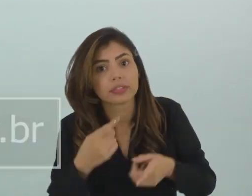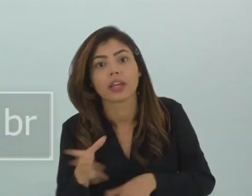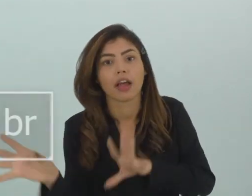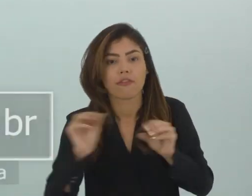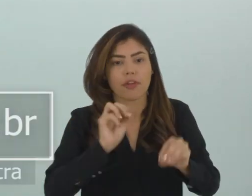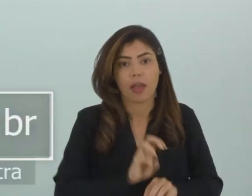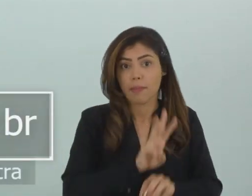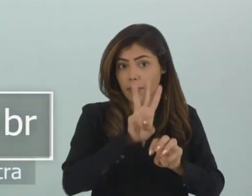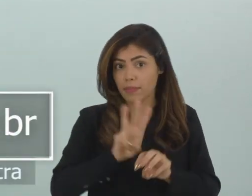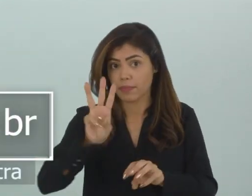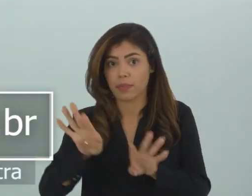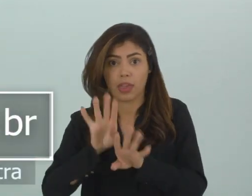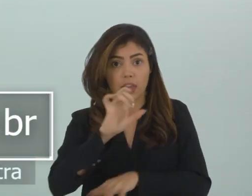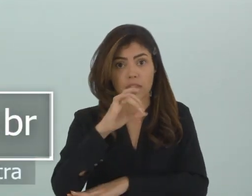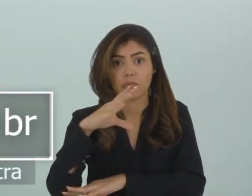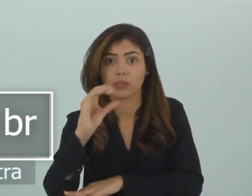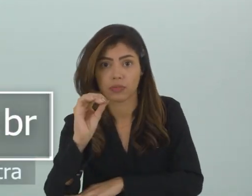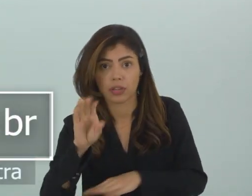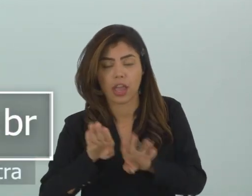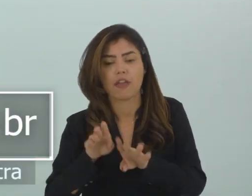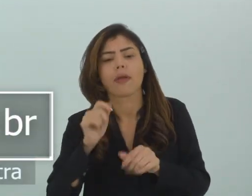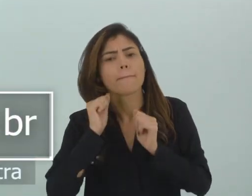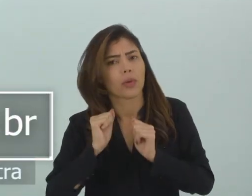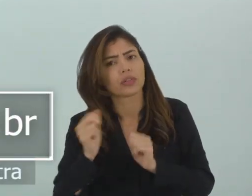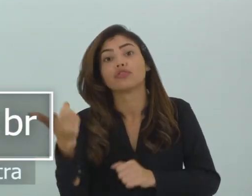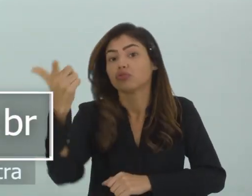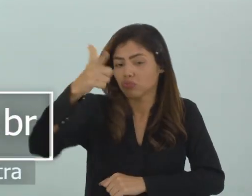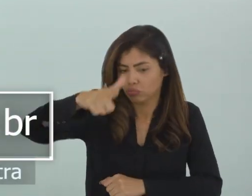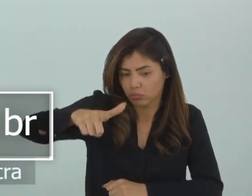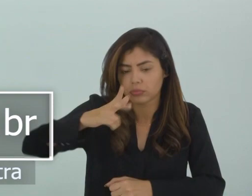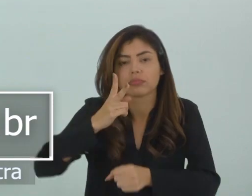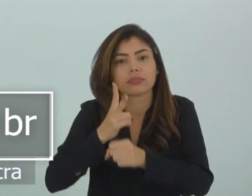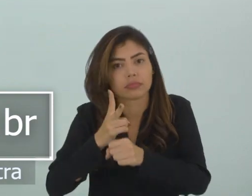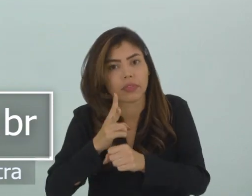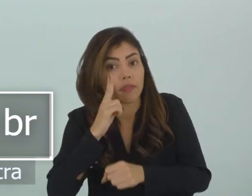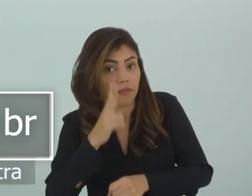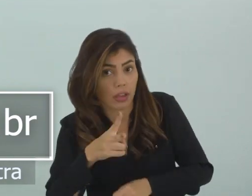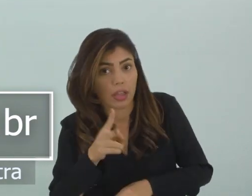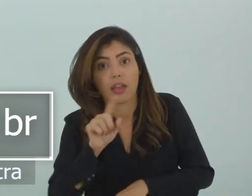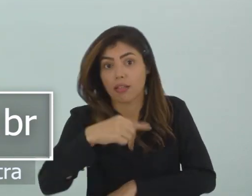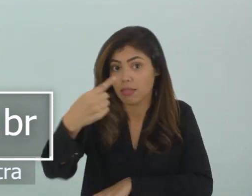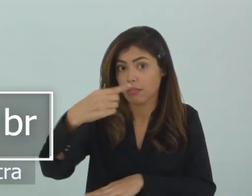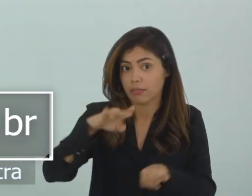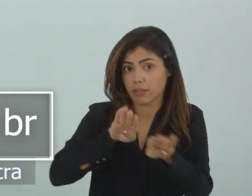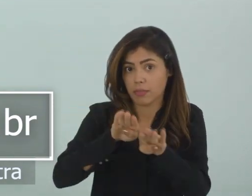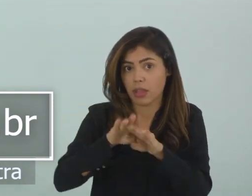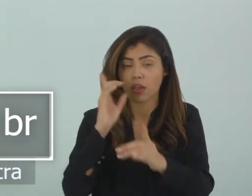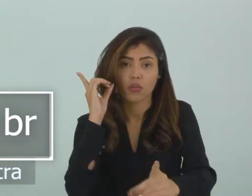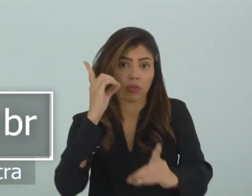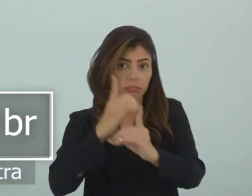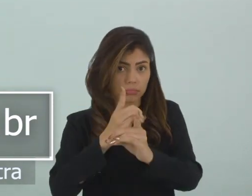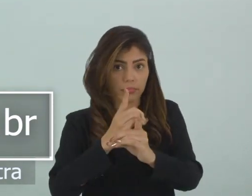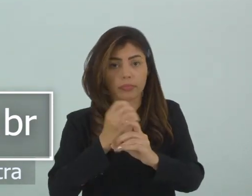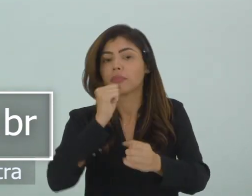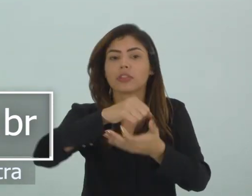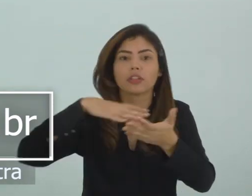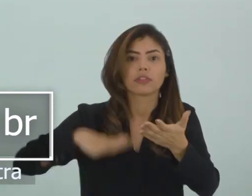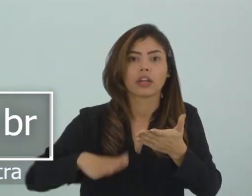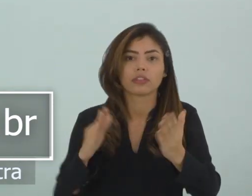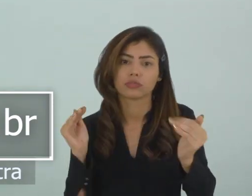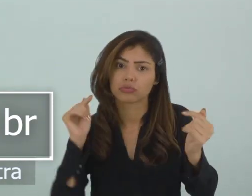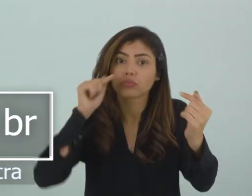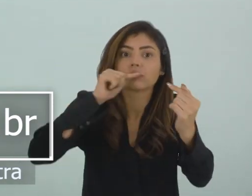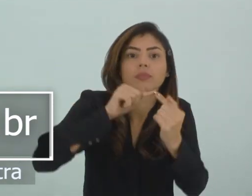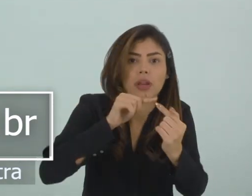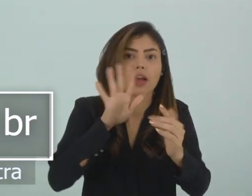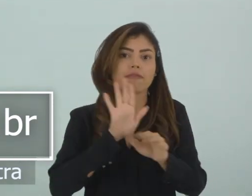acessem a plataforma Eduque, que lá vocês vão poder assistir novamente essa aula e lá vocês também vão encontrar atividades complementares que